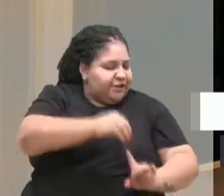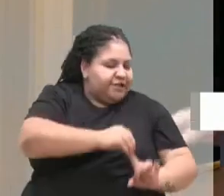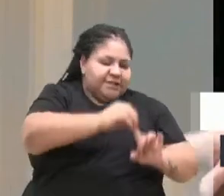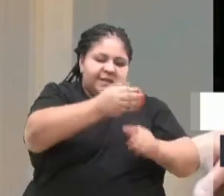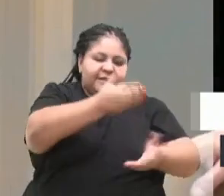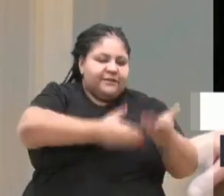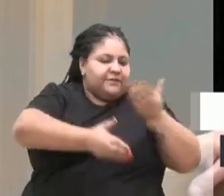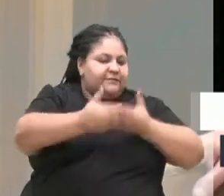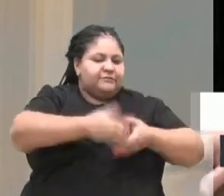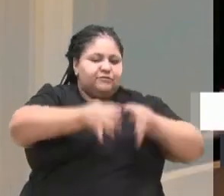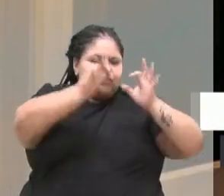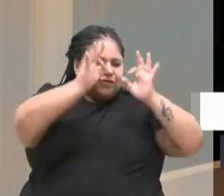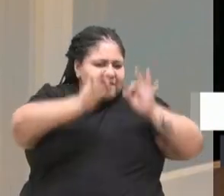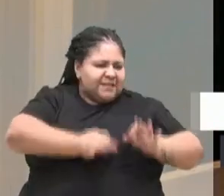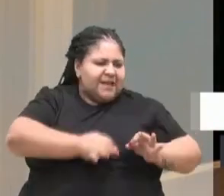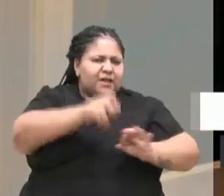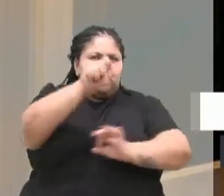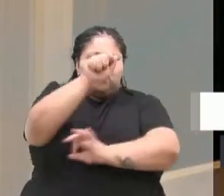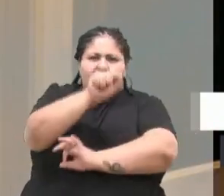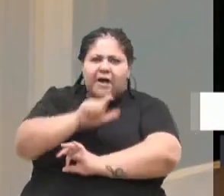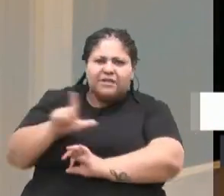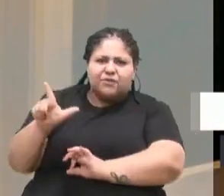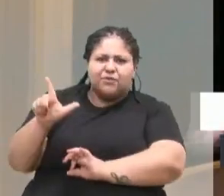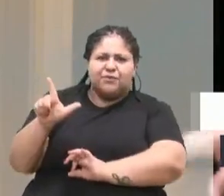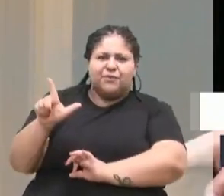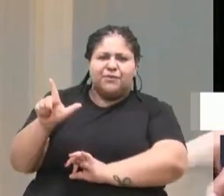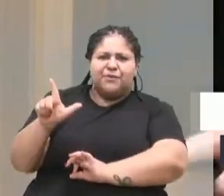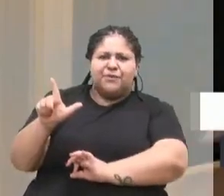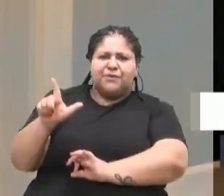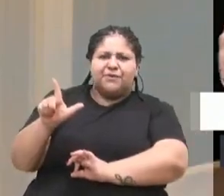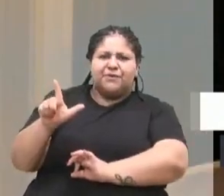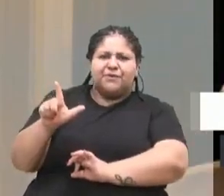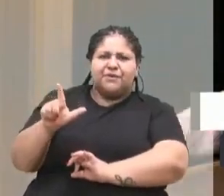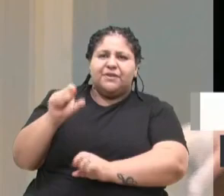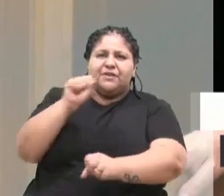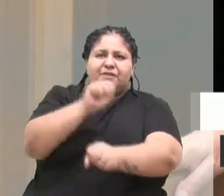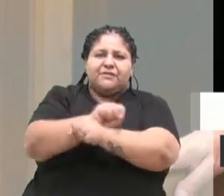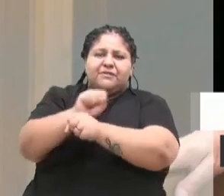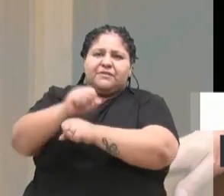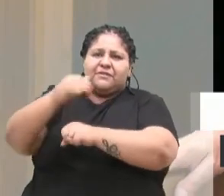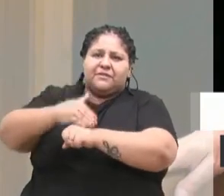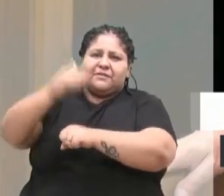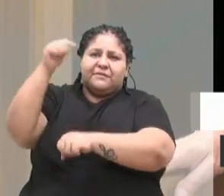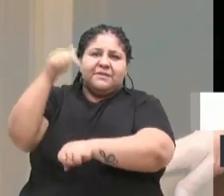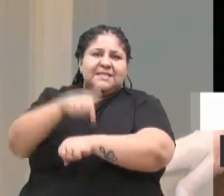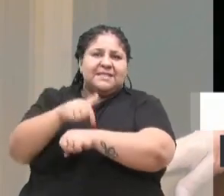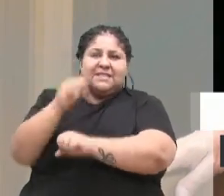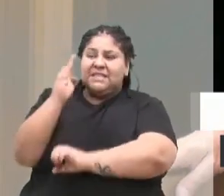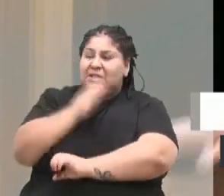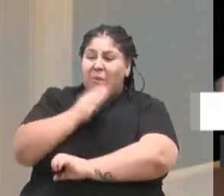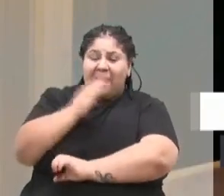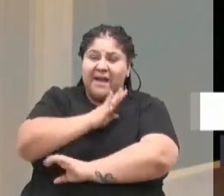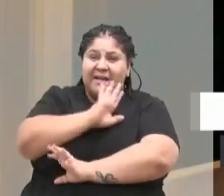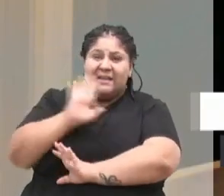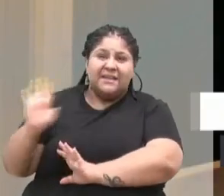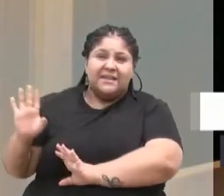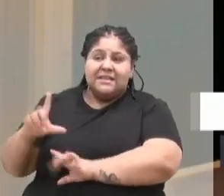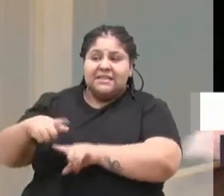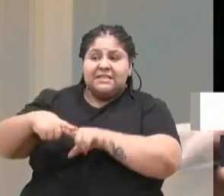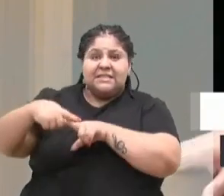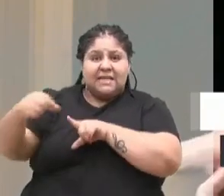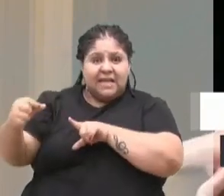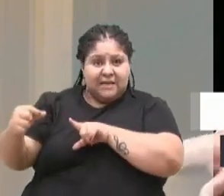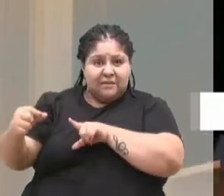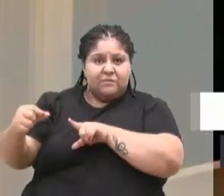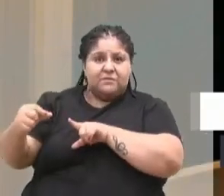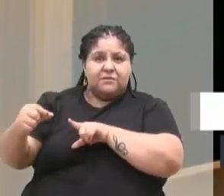tudo sob controle, os azuis, os azuis que estão esperando há mais tempo, que não é emergência. Daí saímos novamente lá fora,